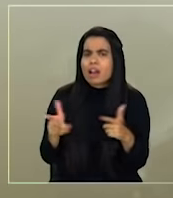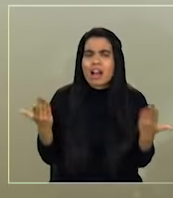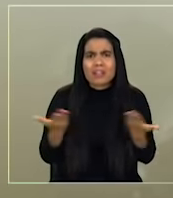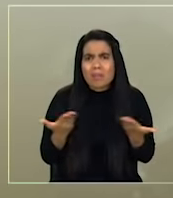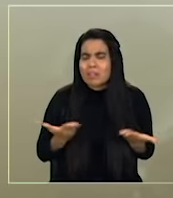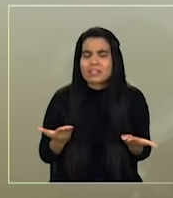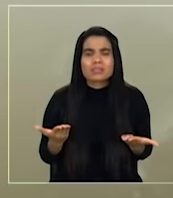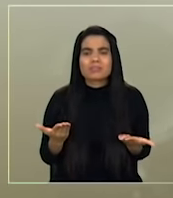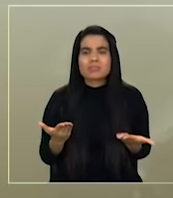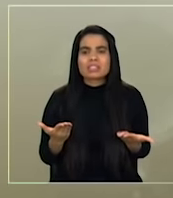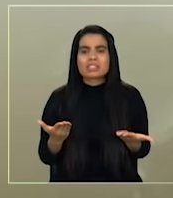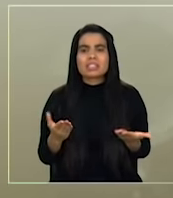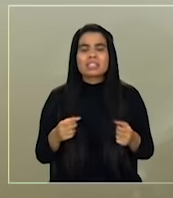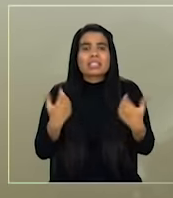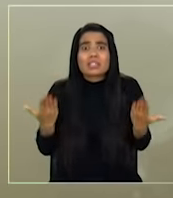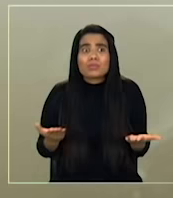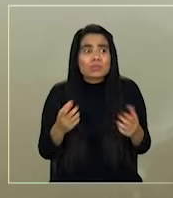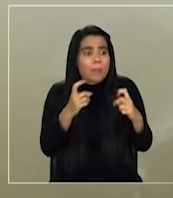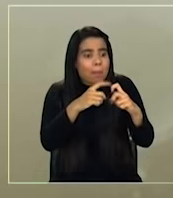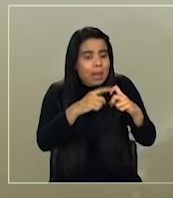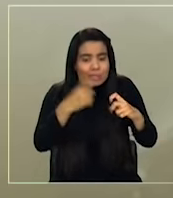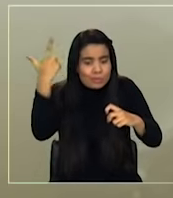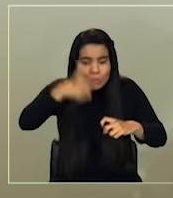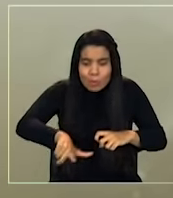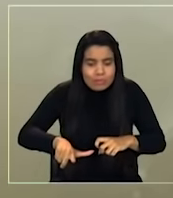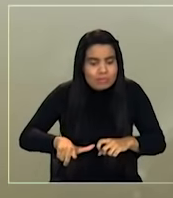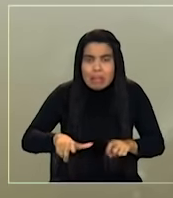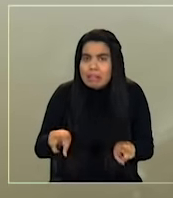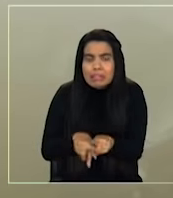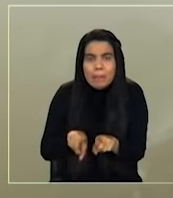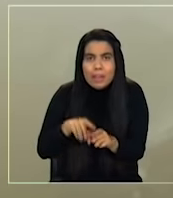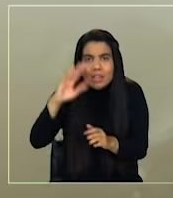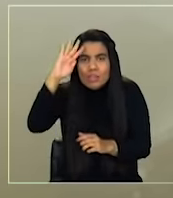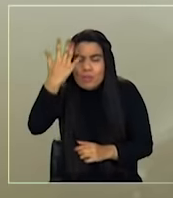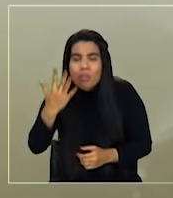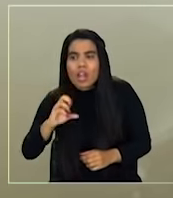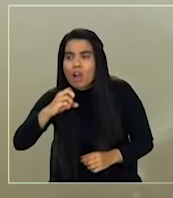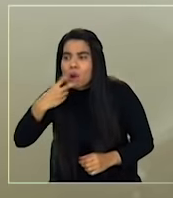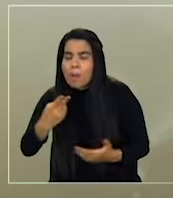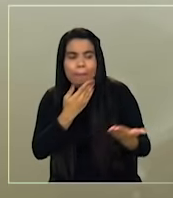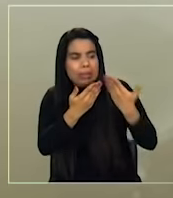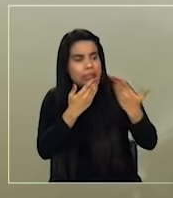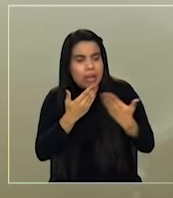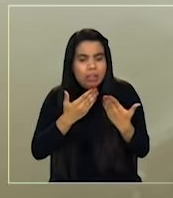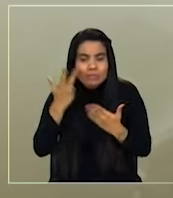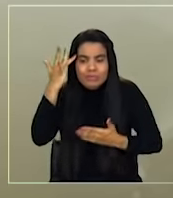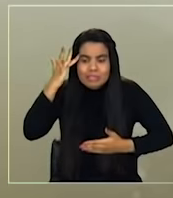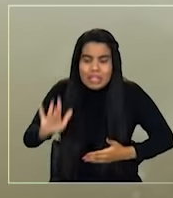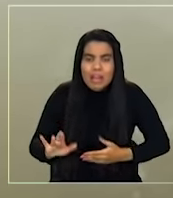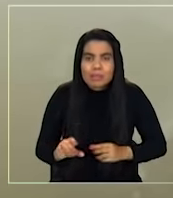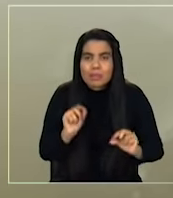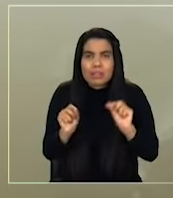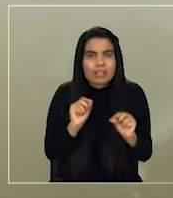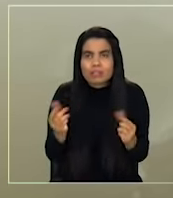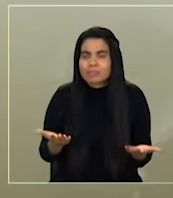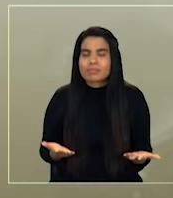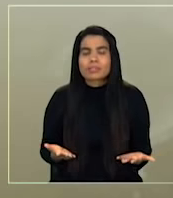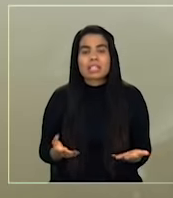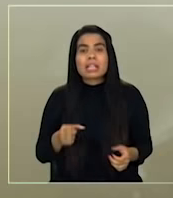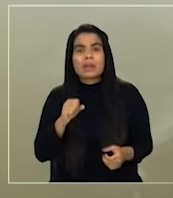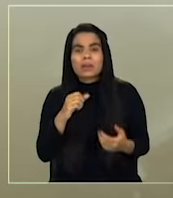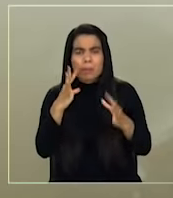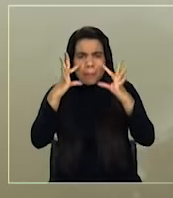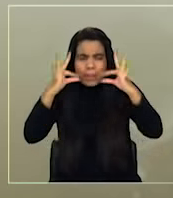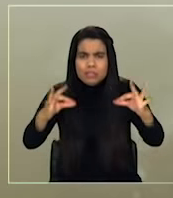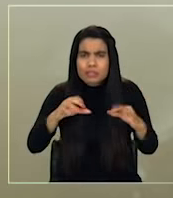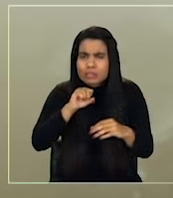o nome ele tem, os especialistas não descobriram ainda o nome para o seu problema. Preste atenção, se você estimar a palavra